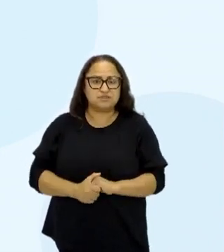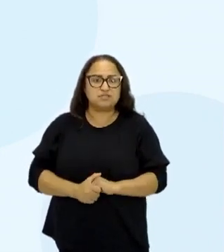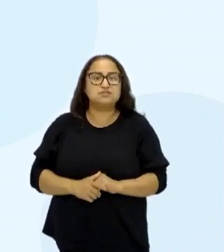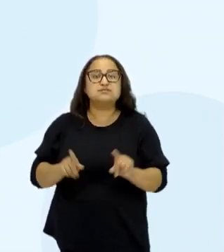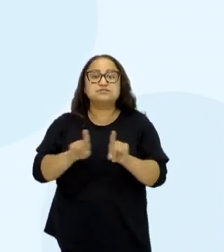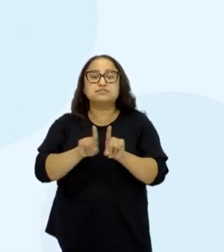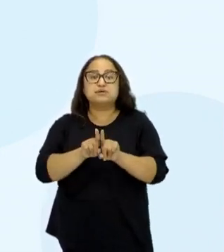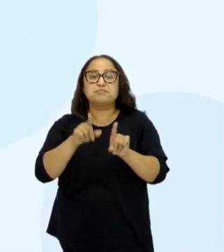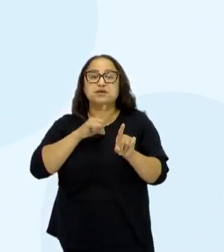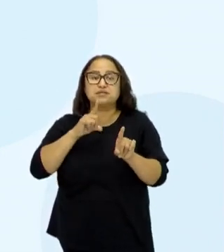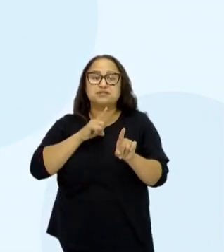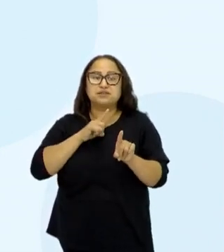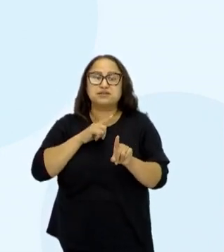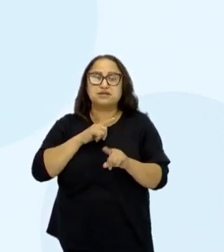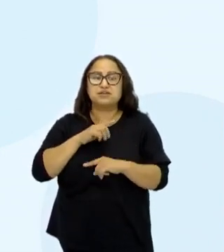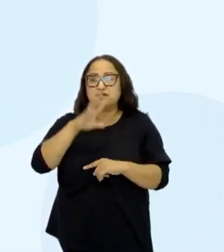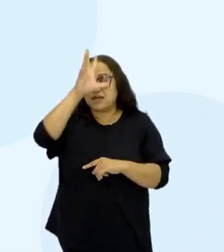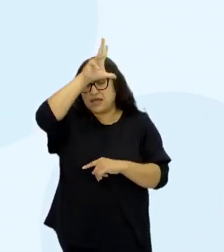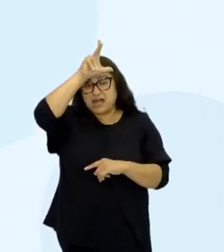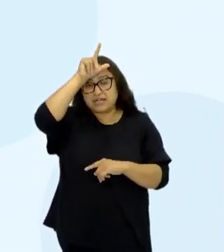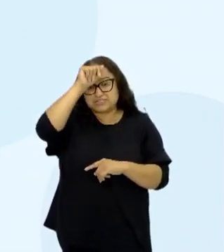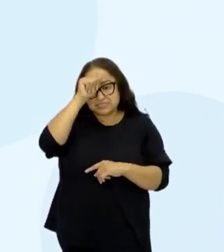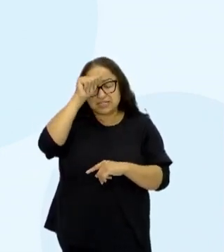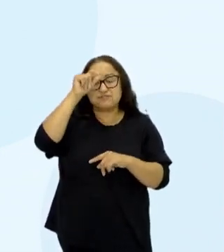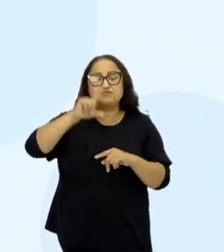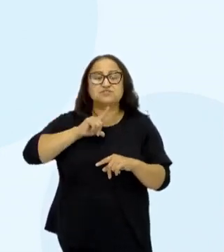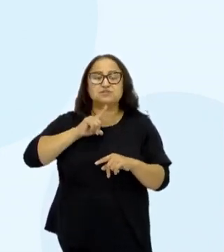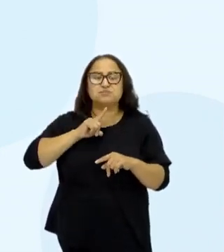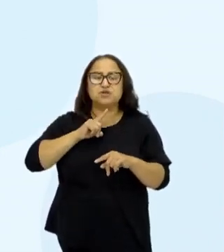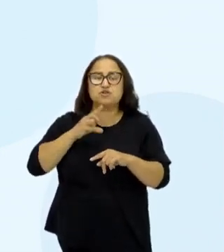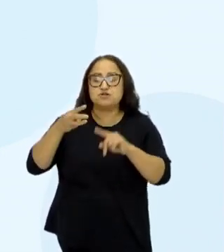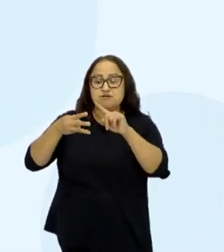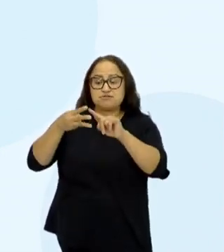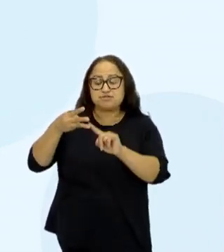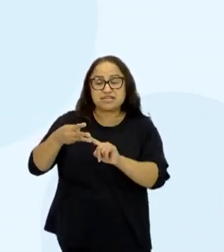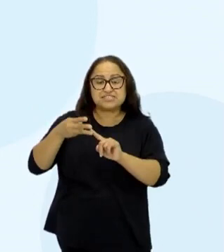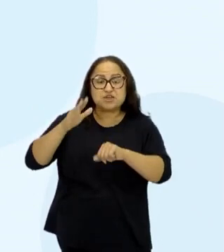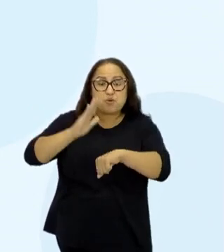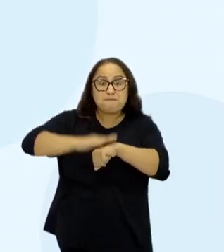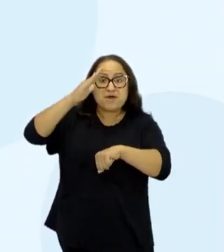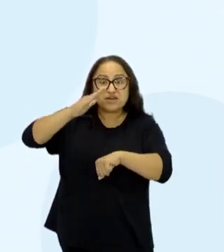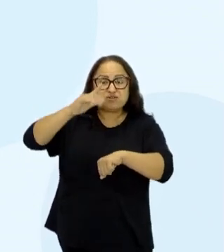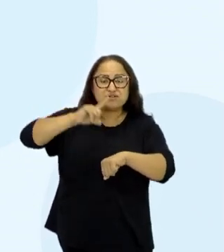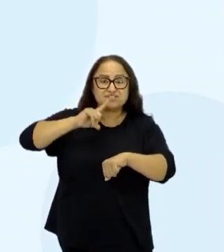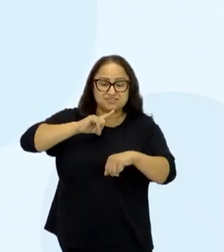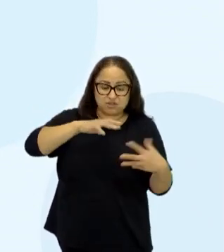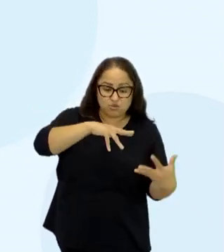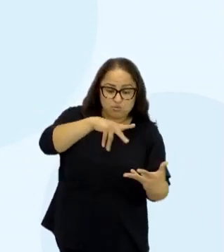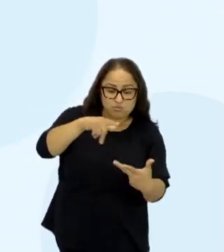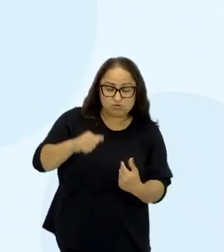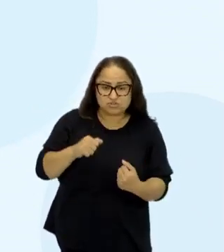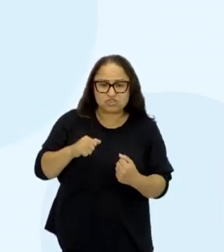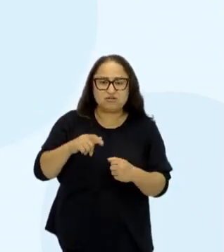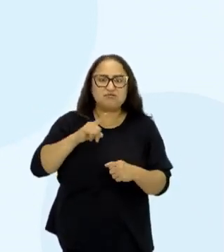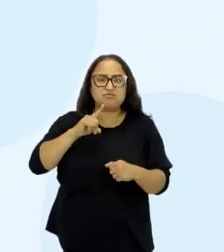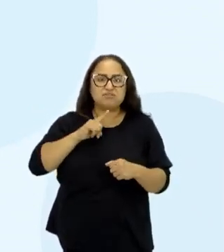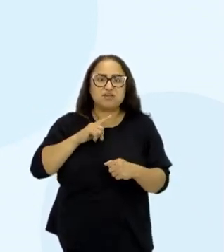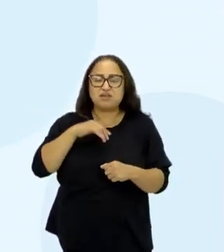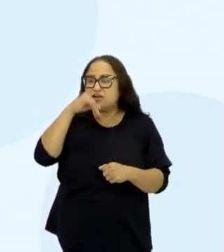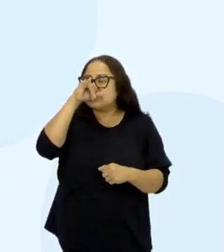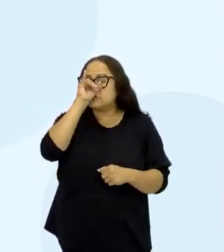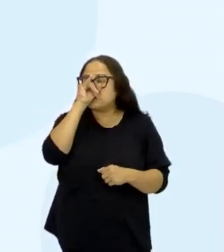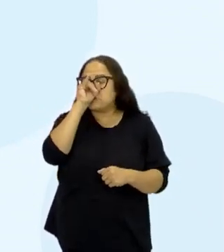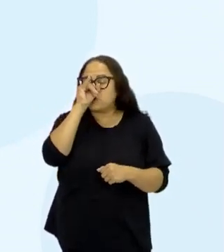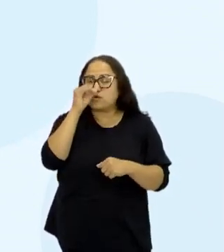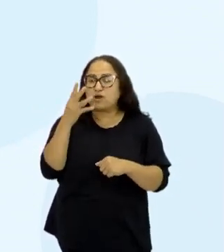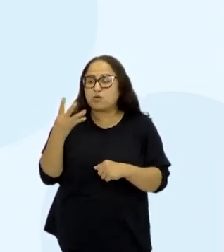temos aí, né, as aves, né, o Brasil é o terceiro maior produtor mundial, né? Nós temos aí a carne de suínos, a